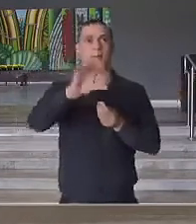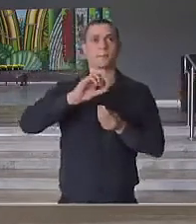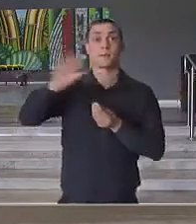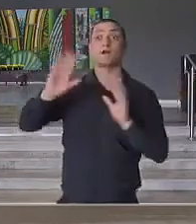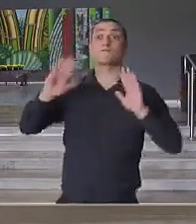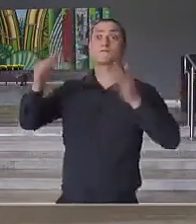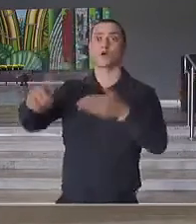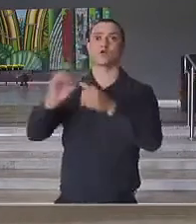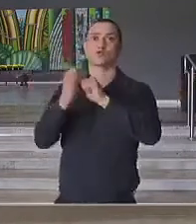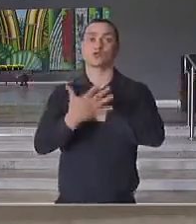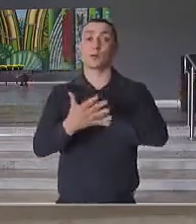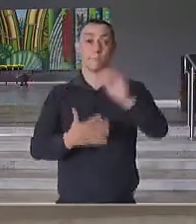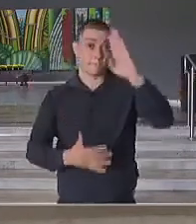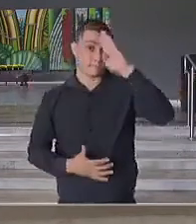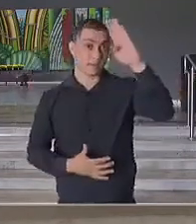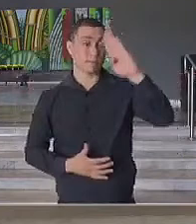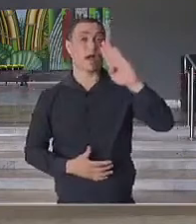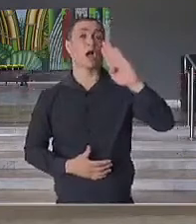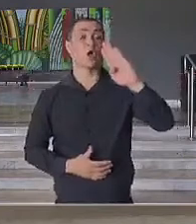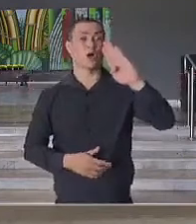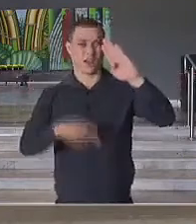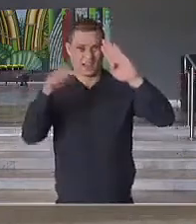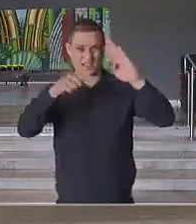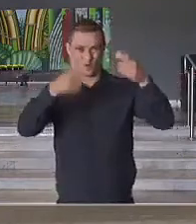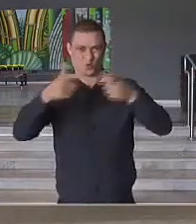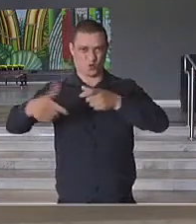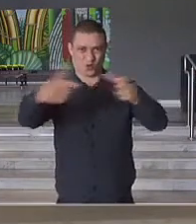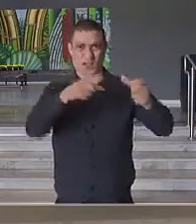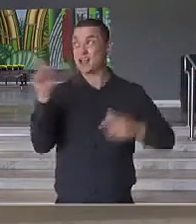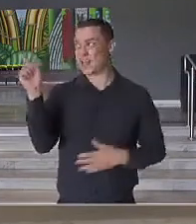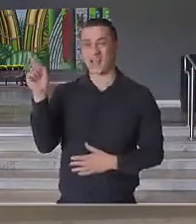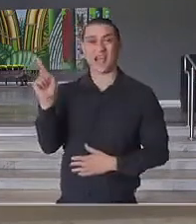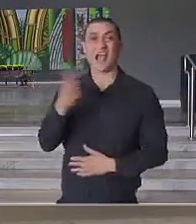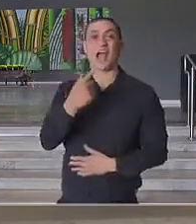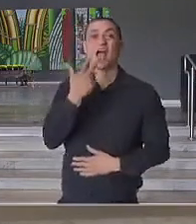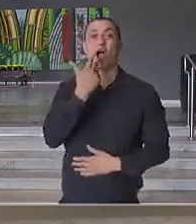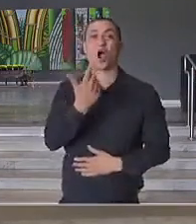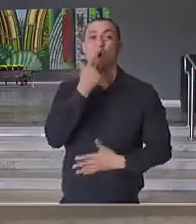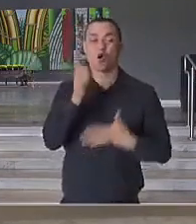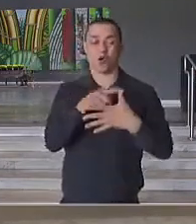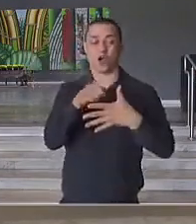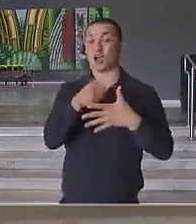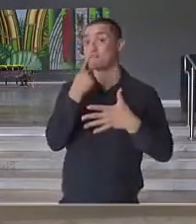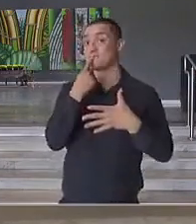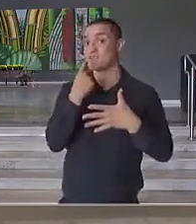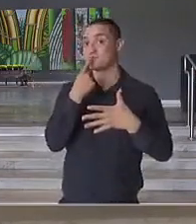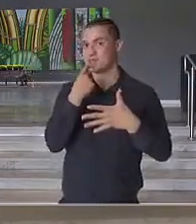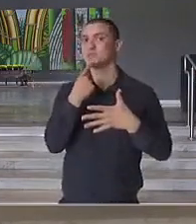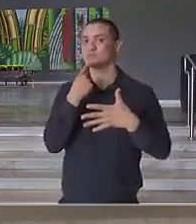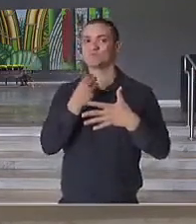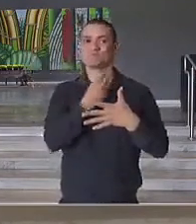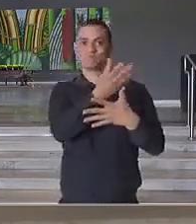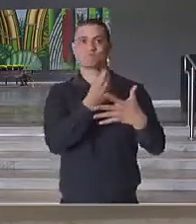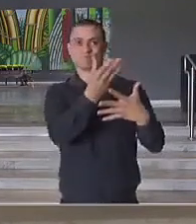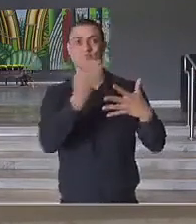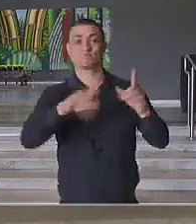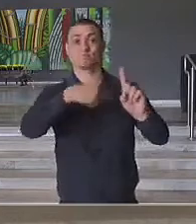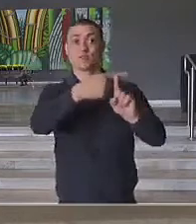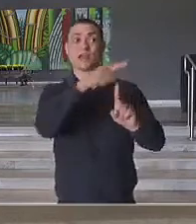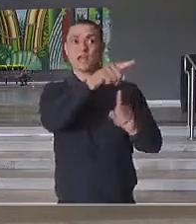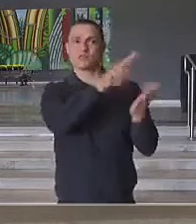Covid, principalmente para essas regiões que hoje estão em vermelho, fazendo com que dessa forma